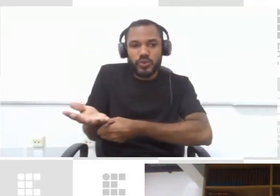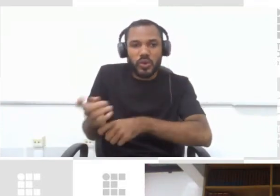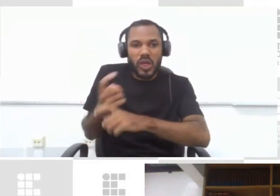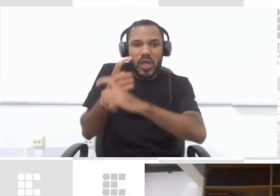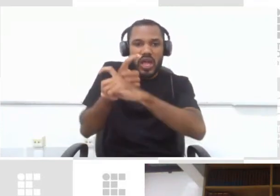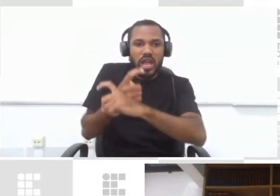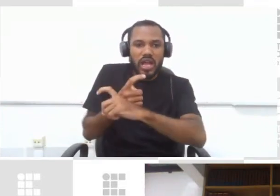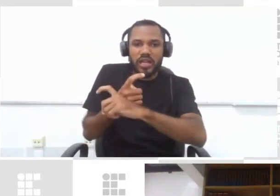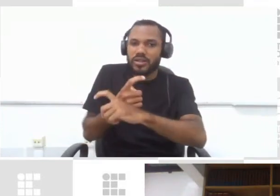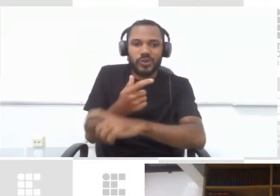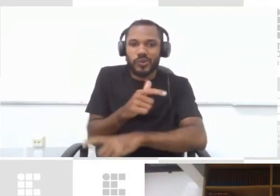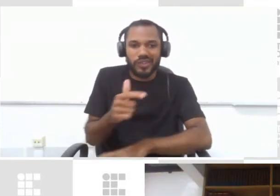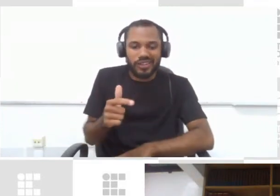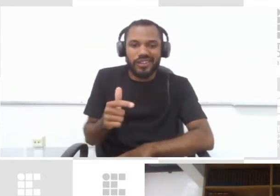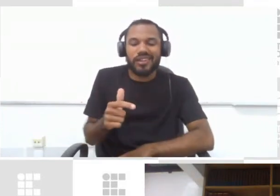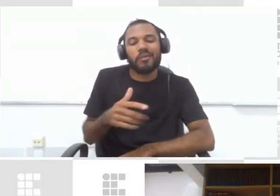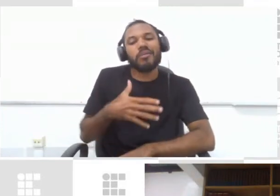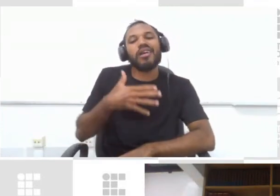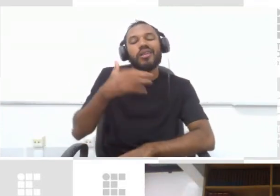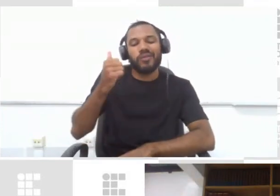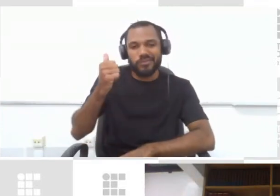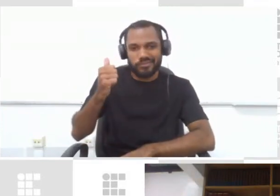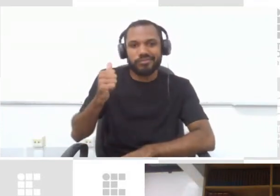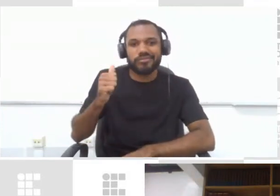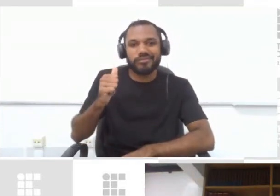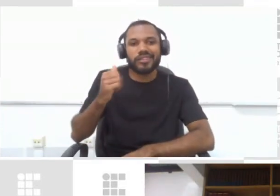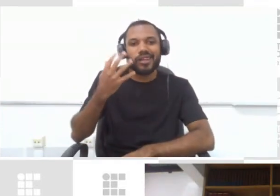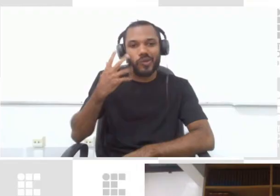alternativa benéfica para o Brasil, né?